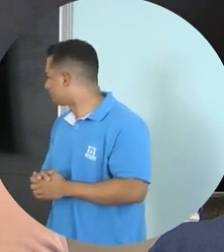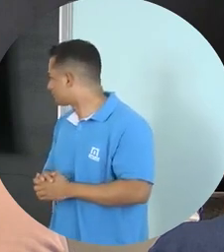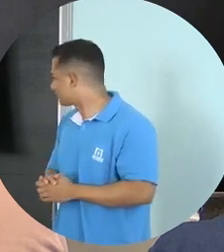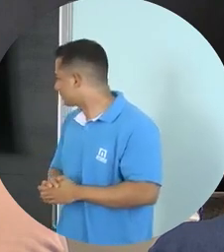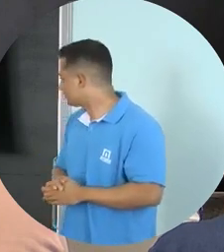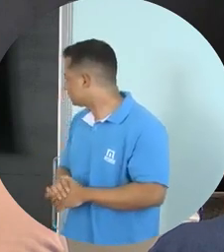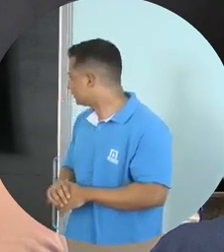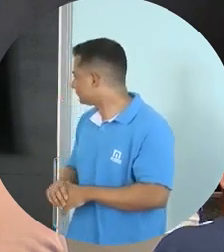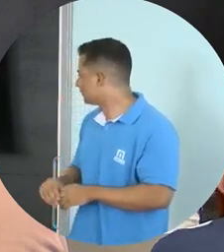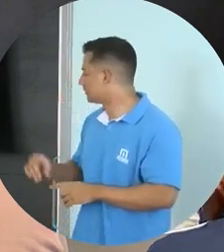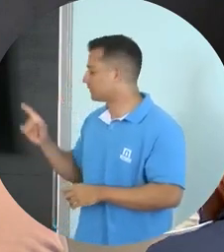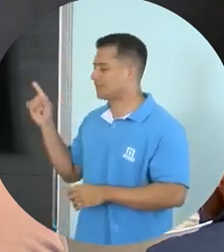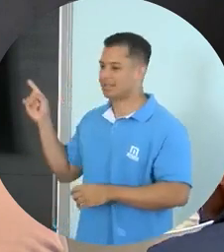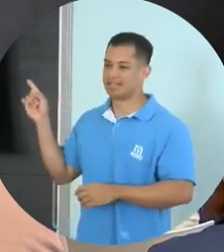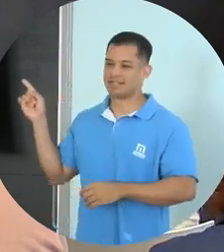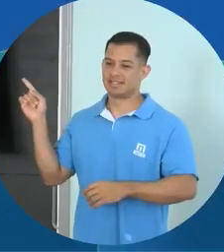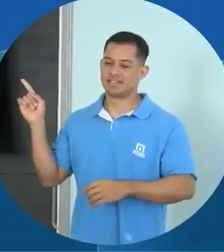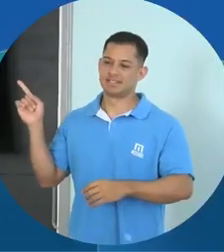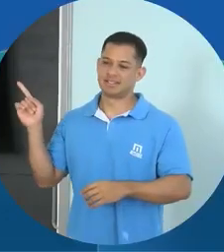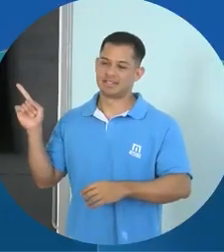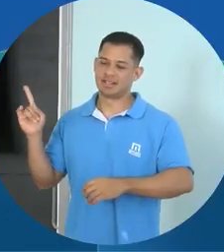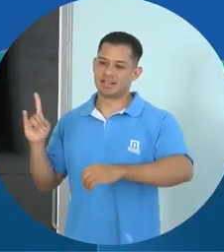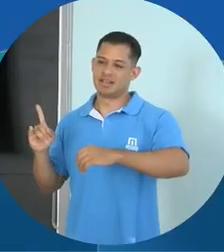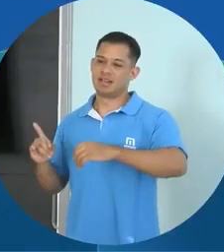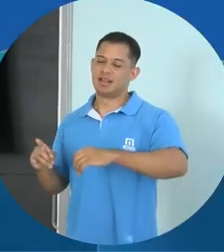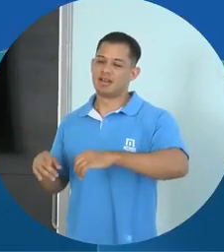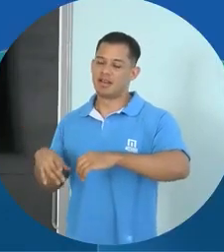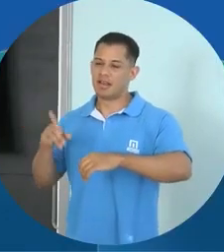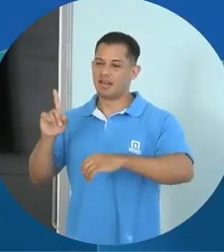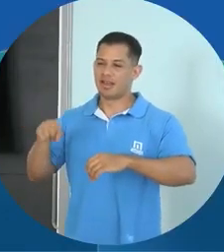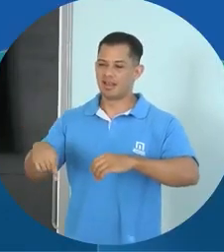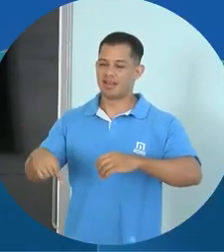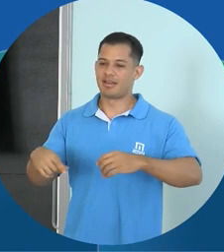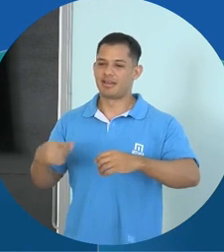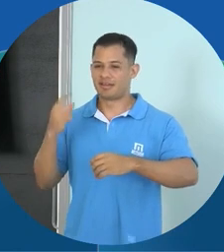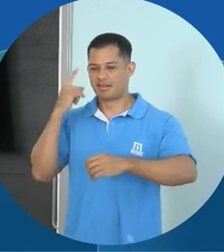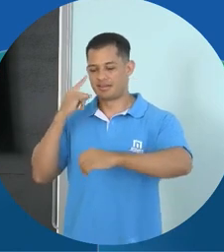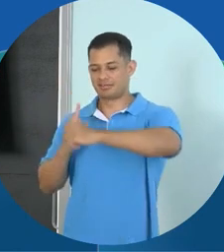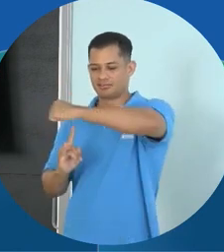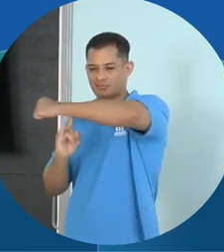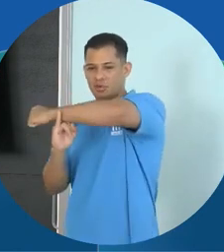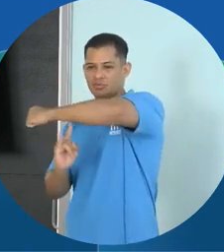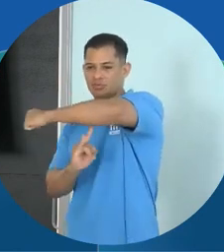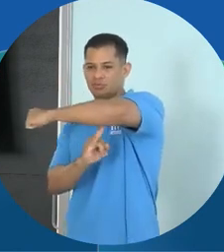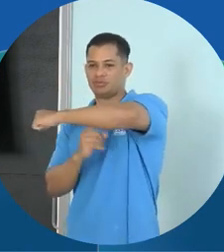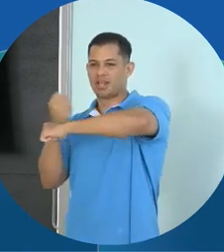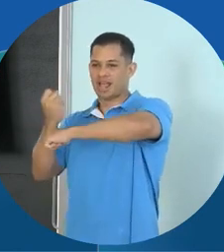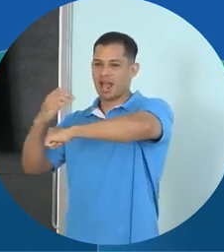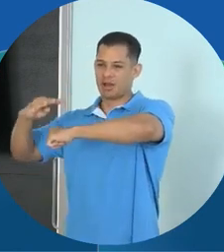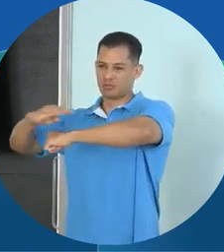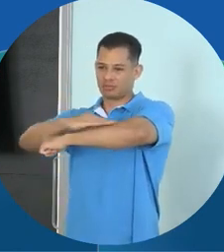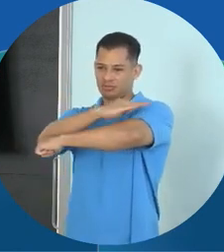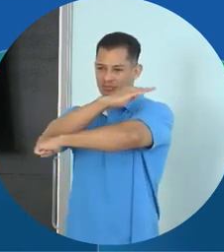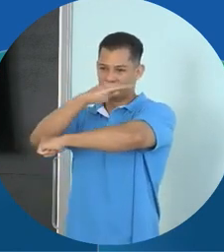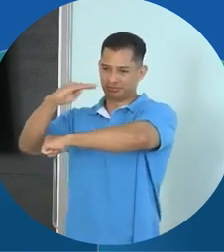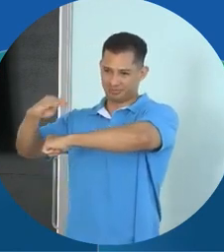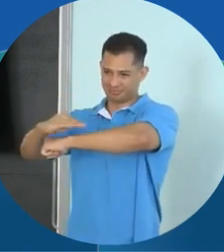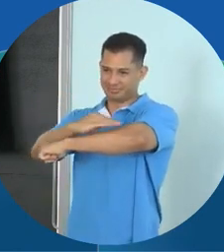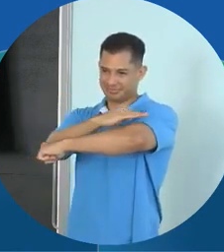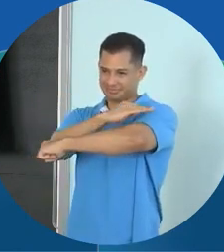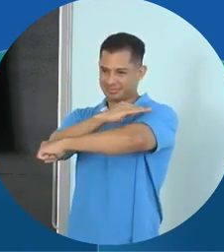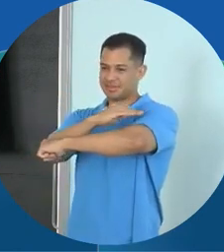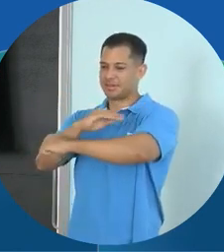Isso foi um viaduto que a gente projetou na ligação da usina, né? A maioria dos casos são da Celor, por a gente ter esse acesso